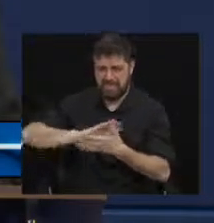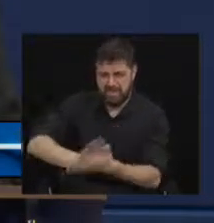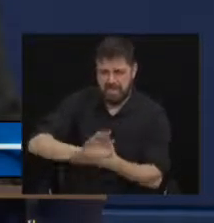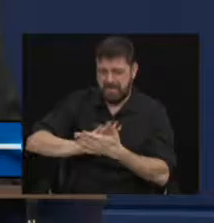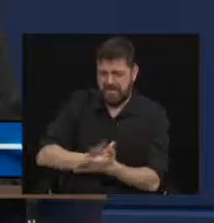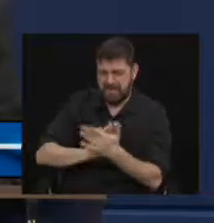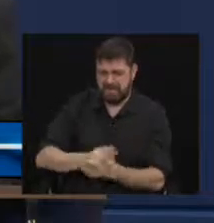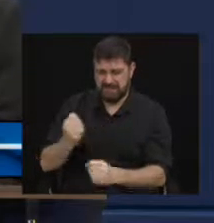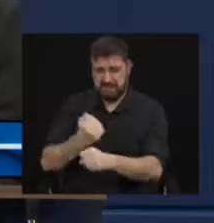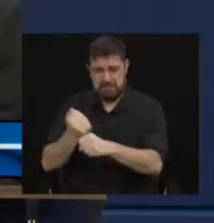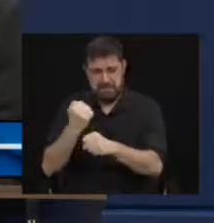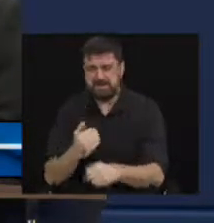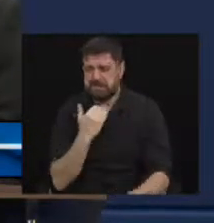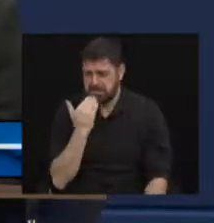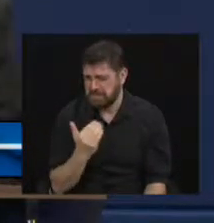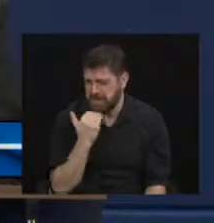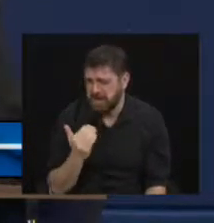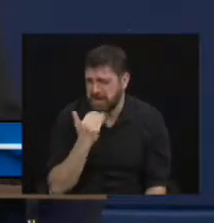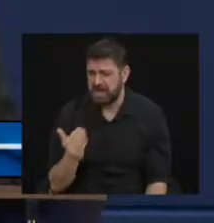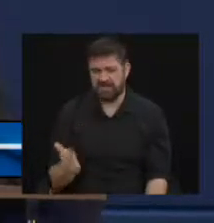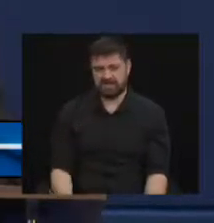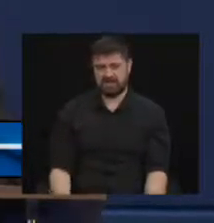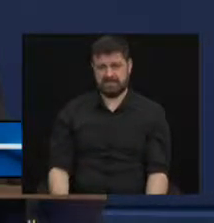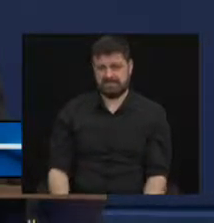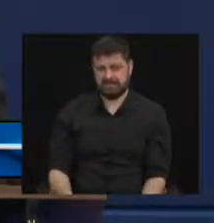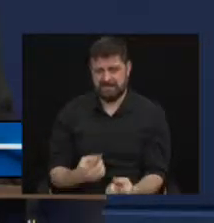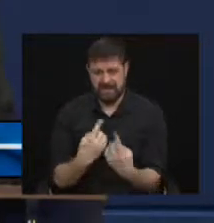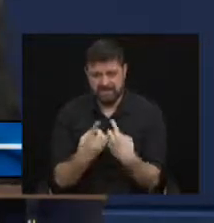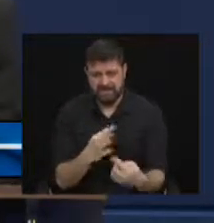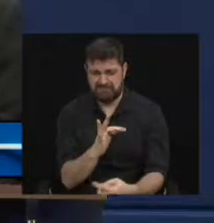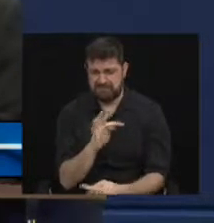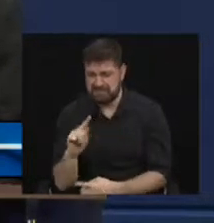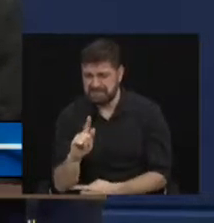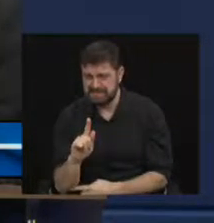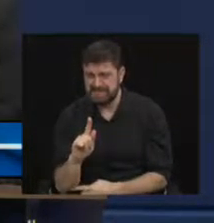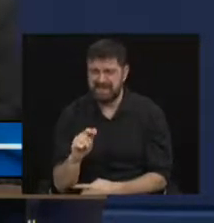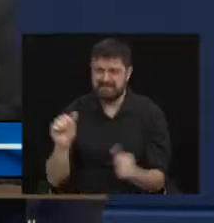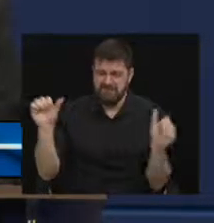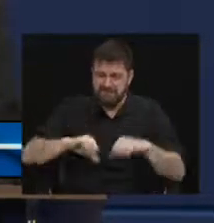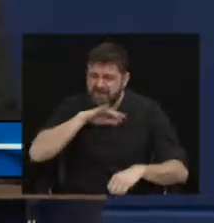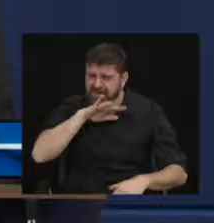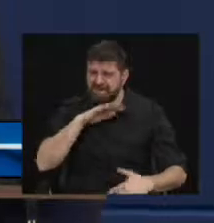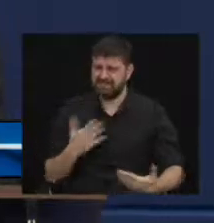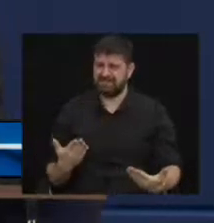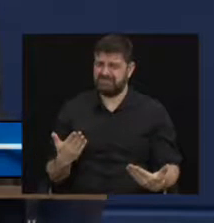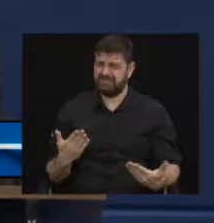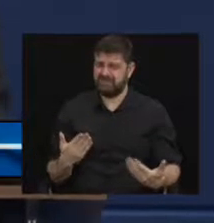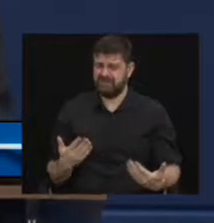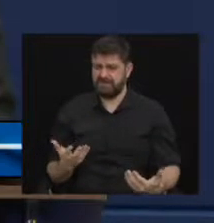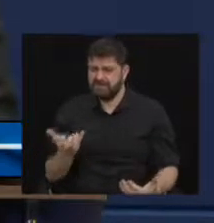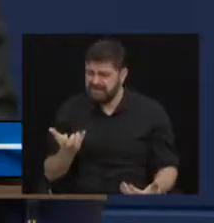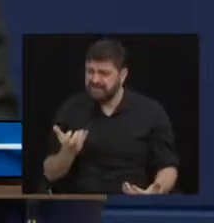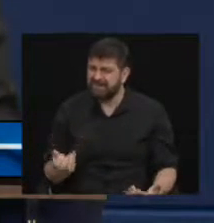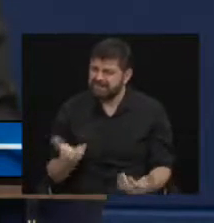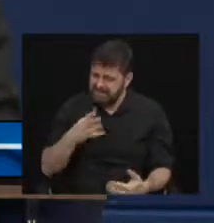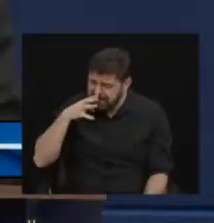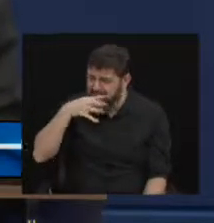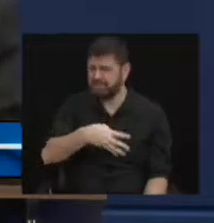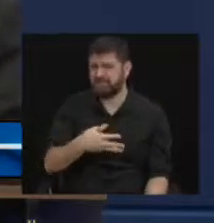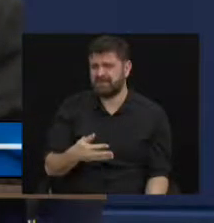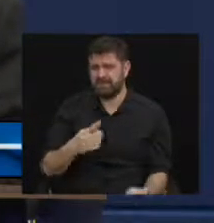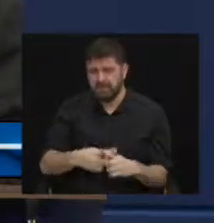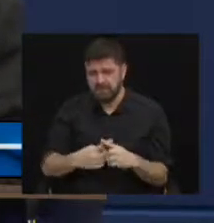para trás. Porque, às vezes, fazer uma oposição, tudo bem. Se é uma oposição do prefeito, se é uma oposição,